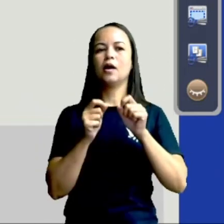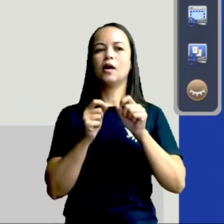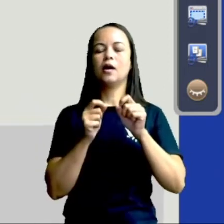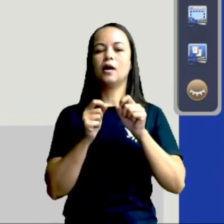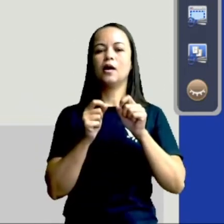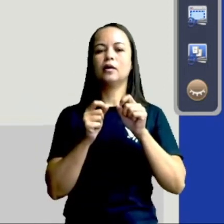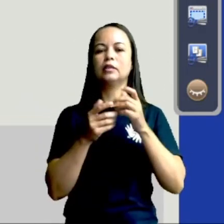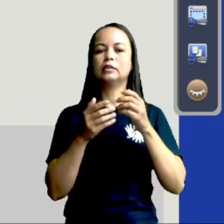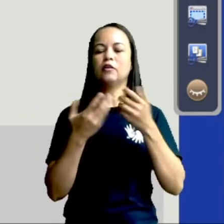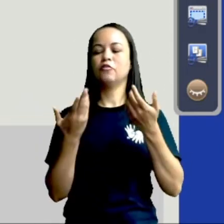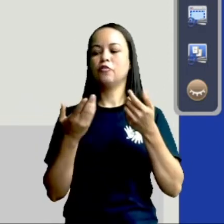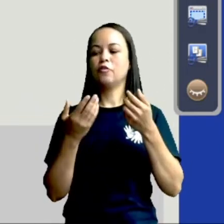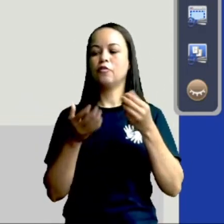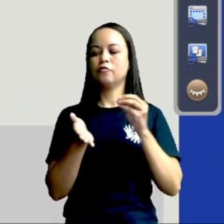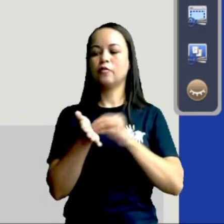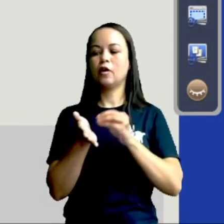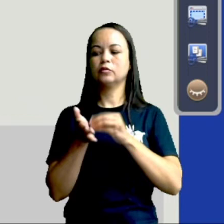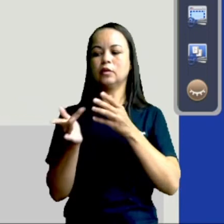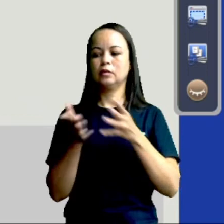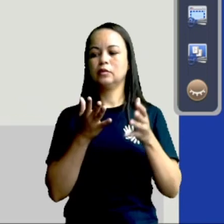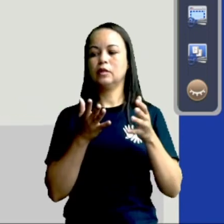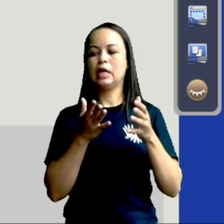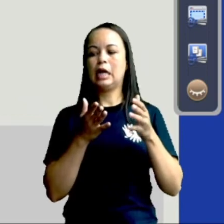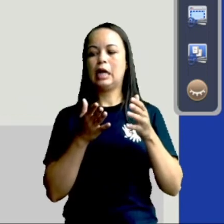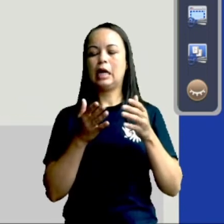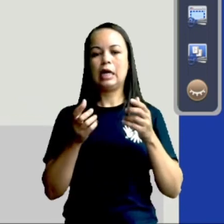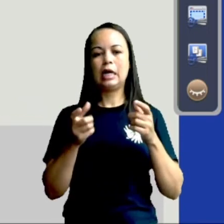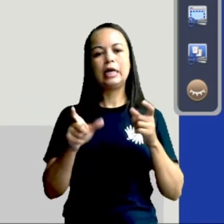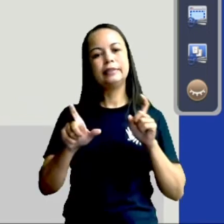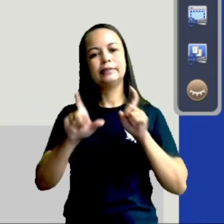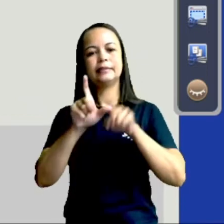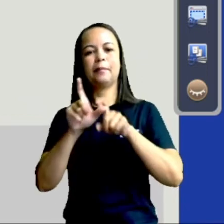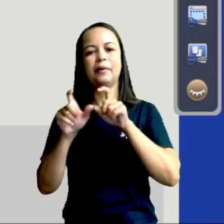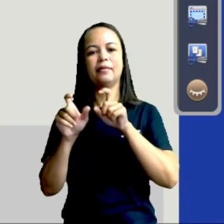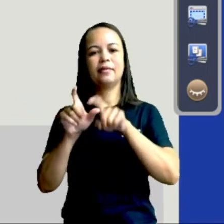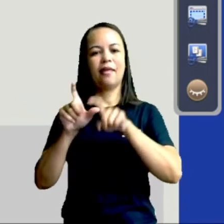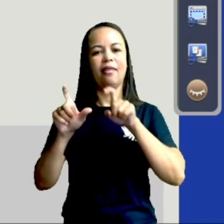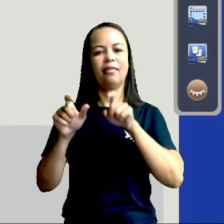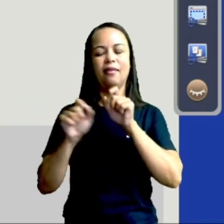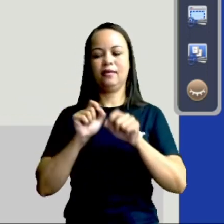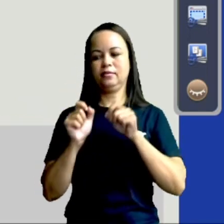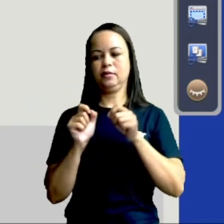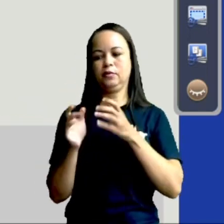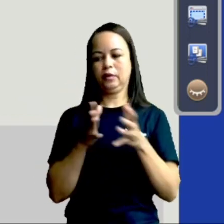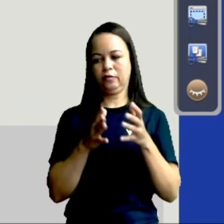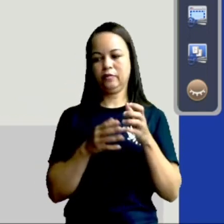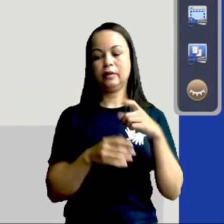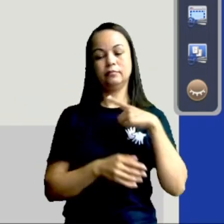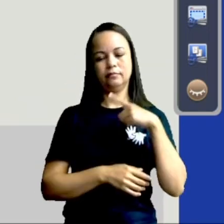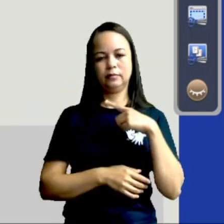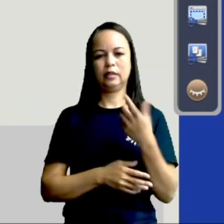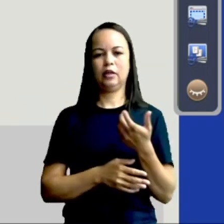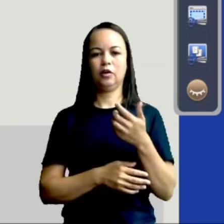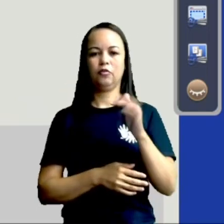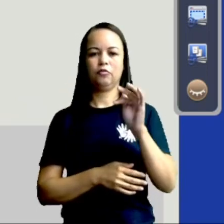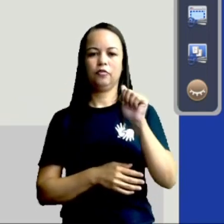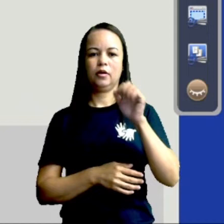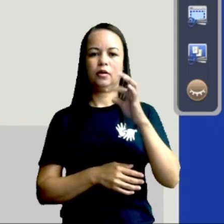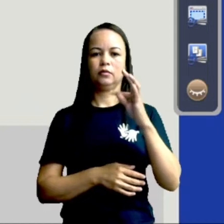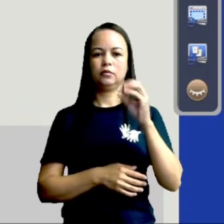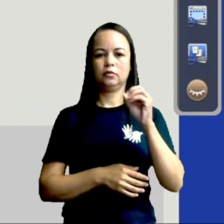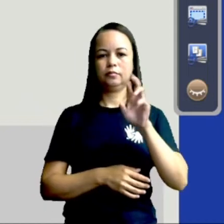termo independente, ó, o valor de c é 0. Então, nesse caso, a gente vai usar polinômio, fatoração de polinômio.